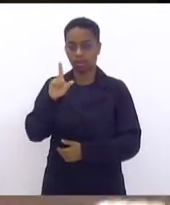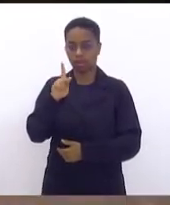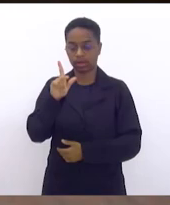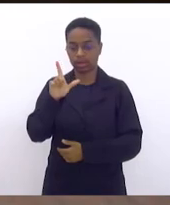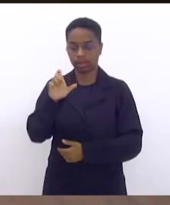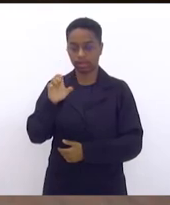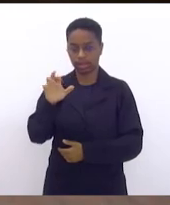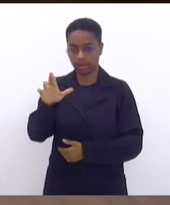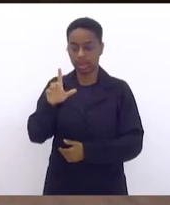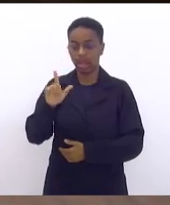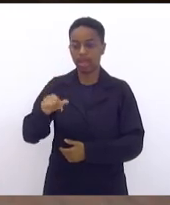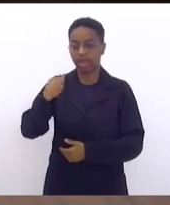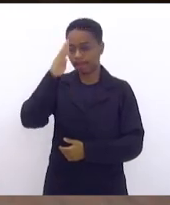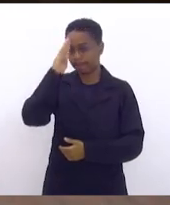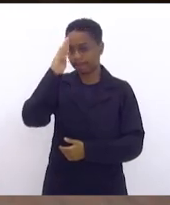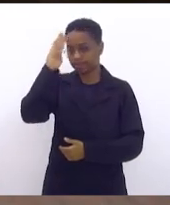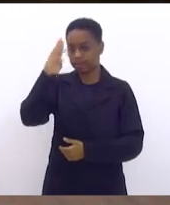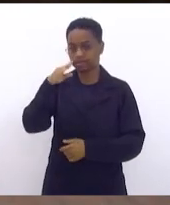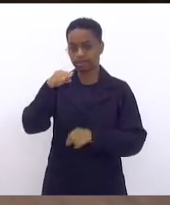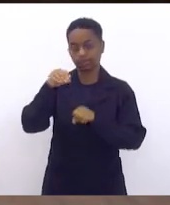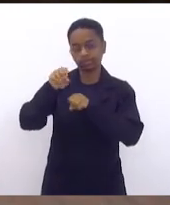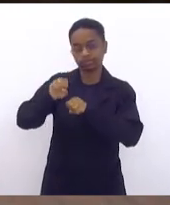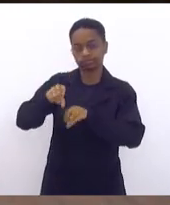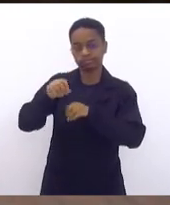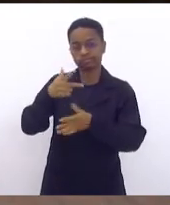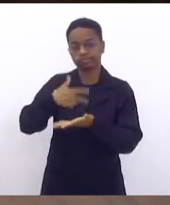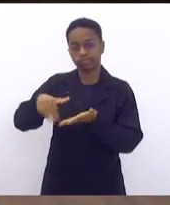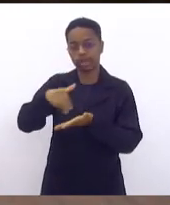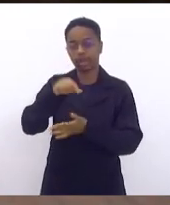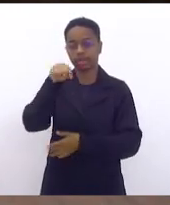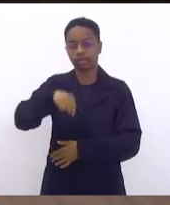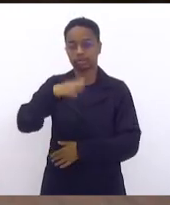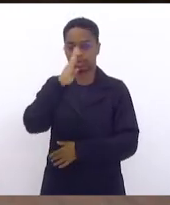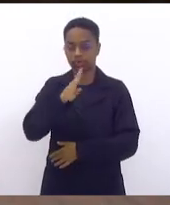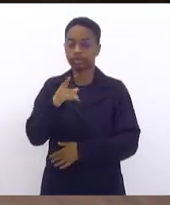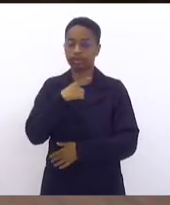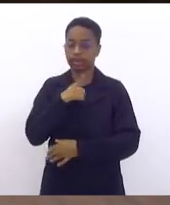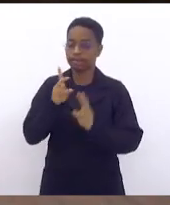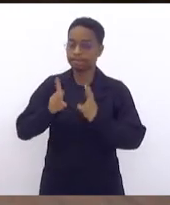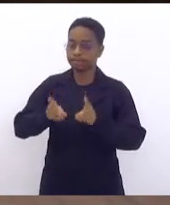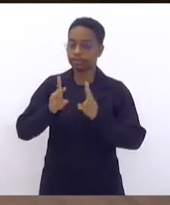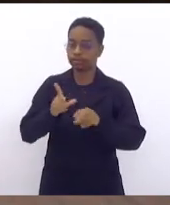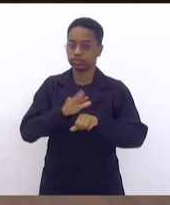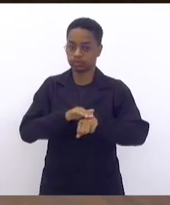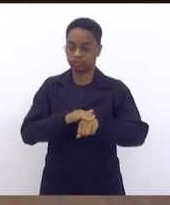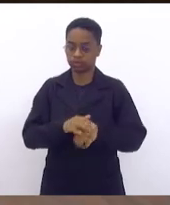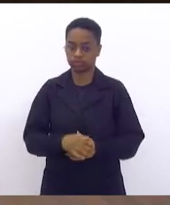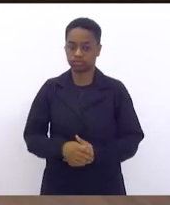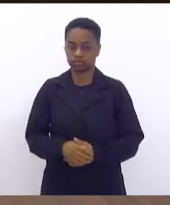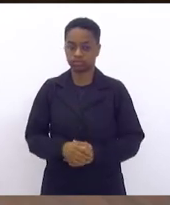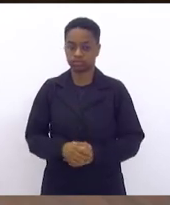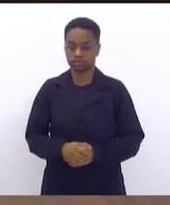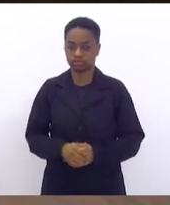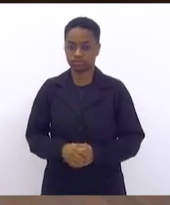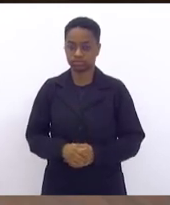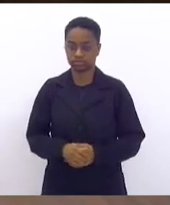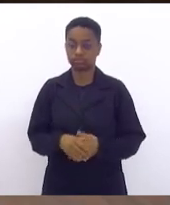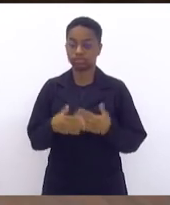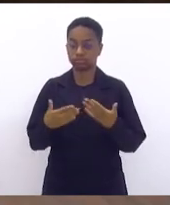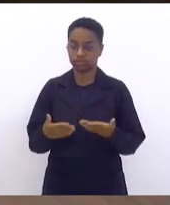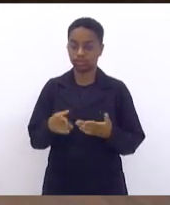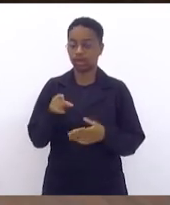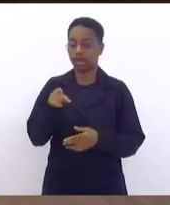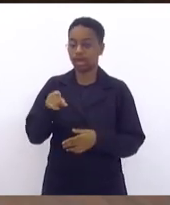maiores coreógrafas do Brasil, tem exatamente epidermólise bolhosa. E ela dedicou o